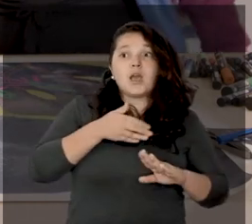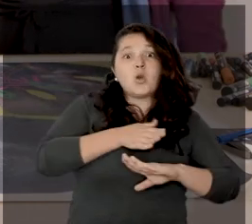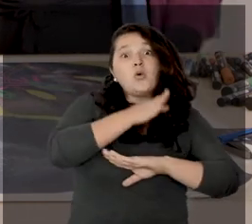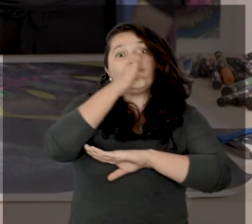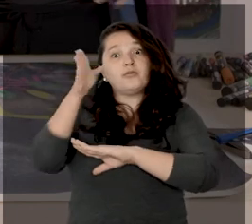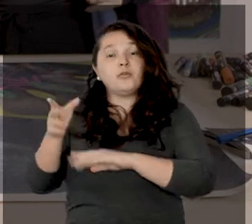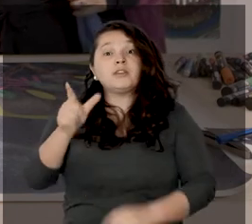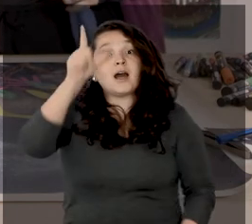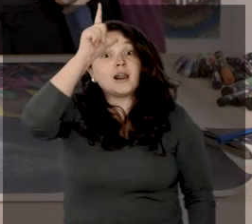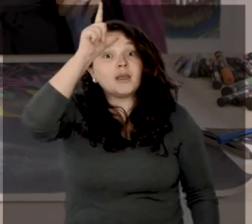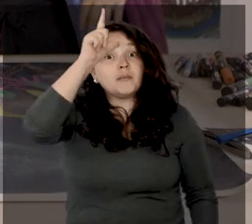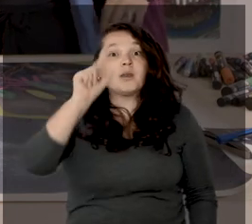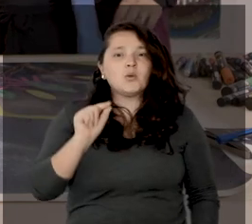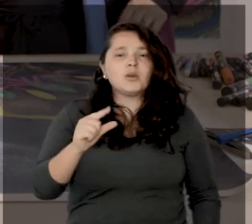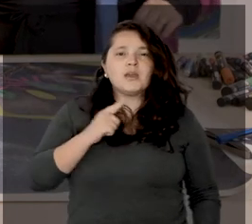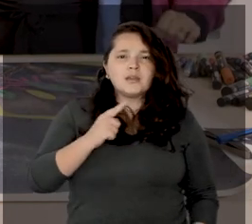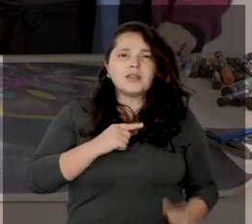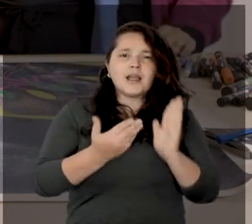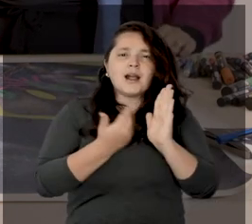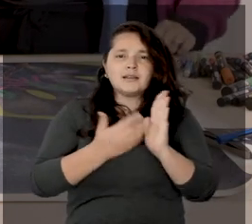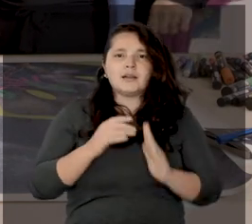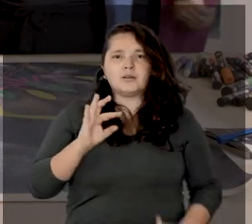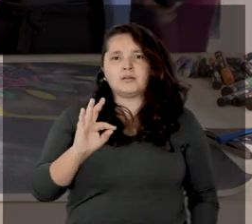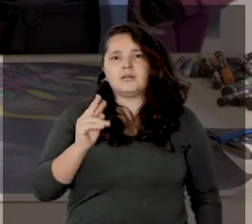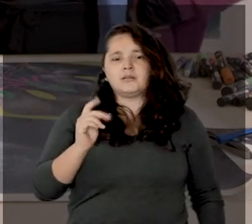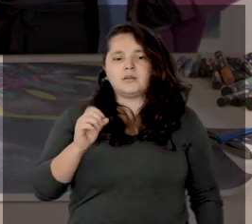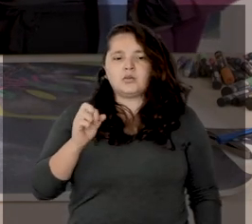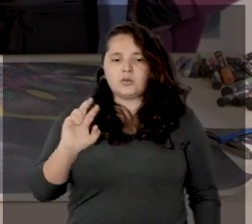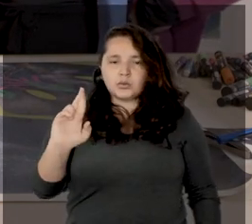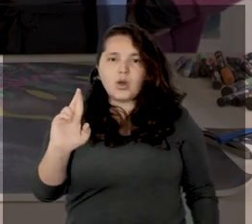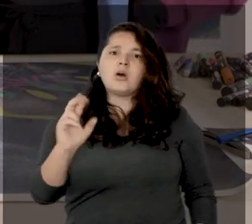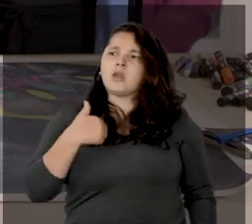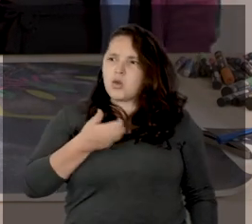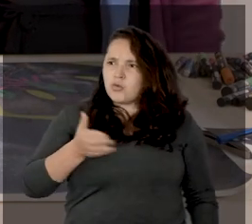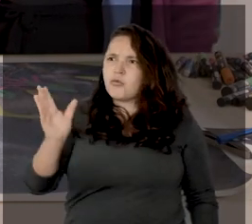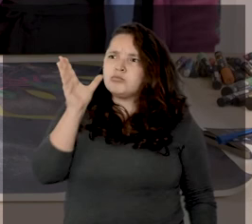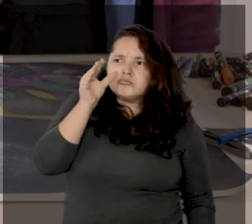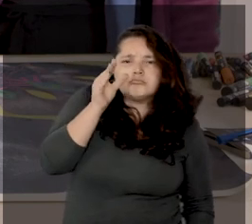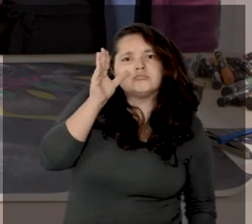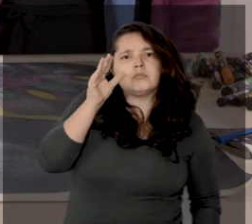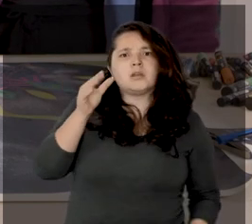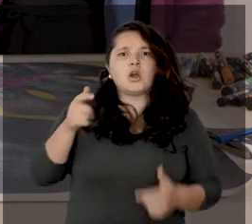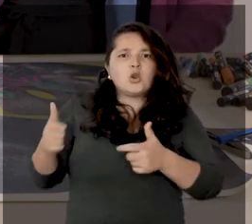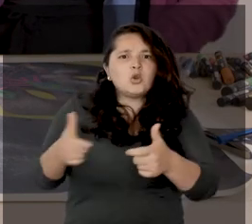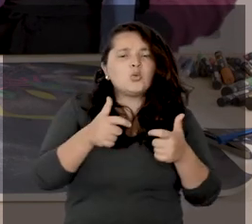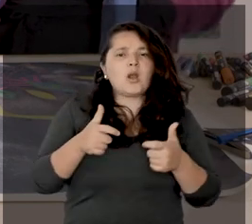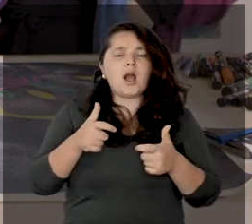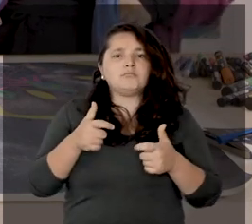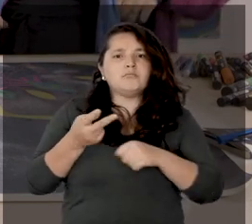assim, vasculhar os cadernos de Theodor Grunberg, né? Me vejo, né, nesses lugares, né, revisitando tudo